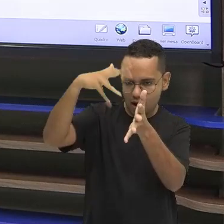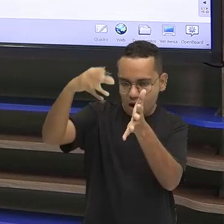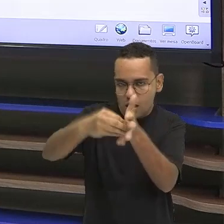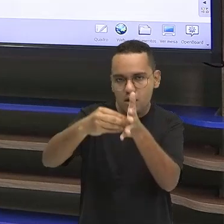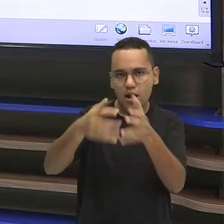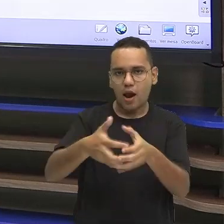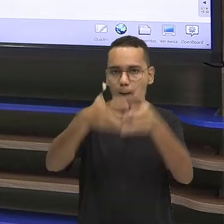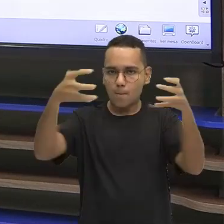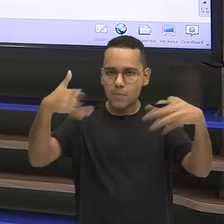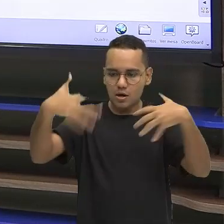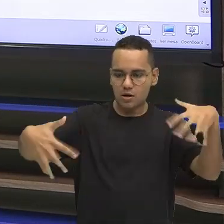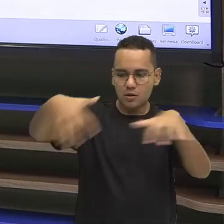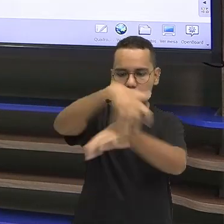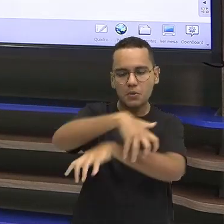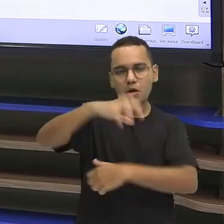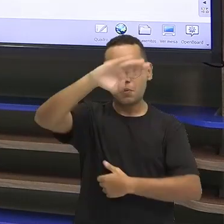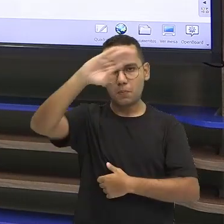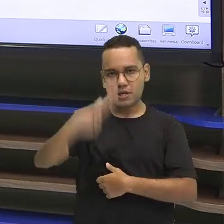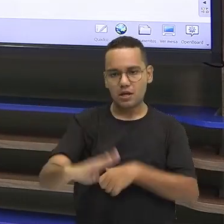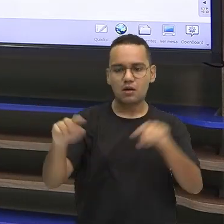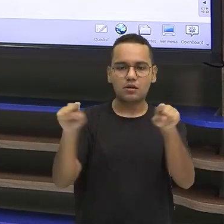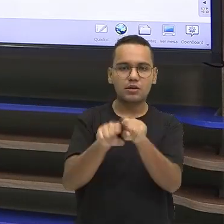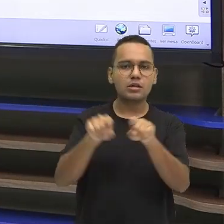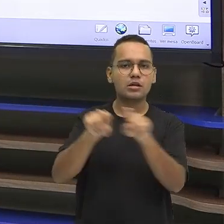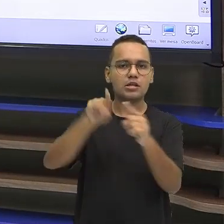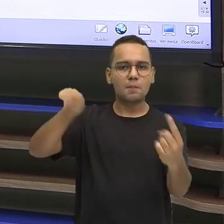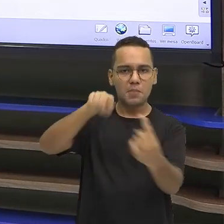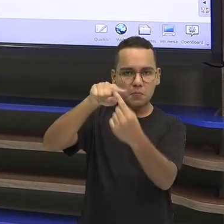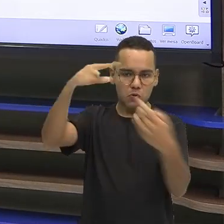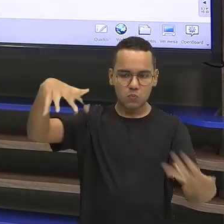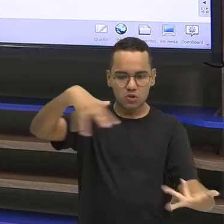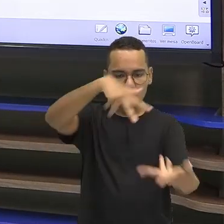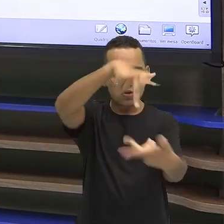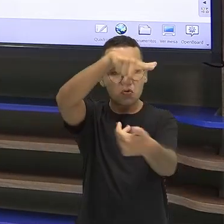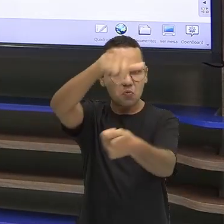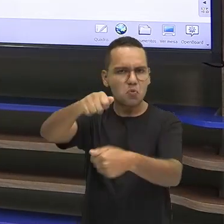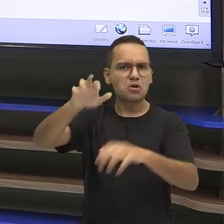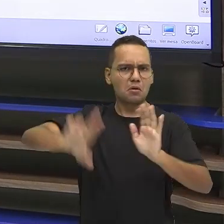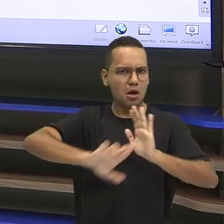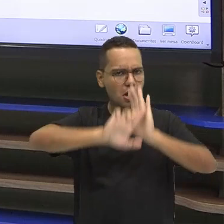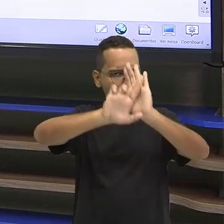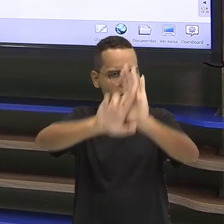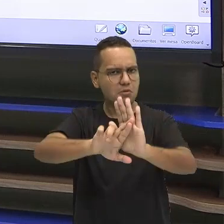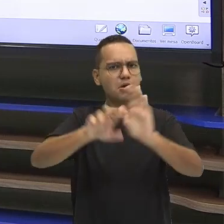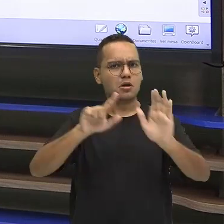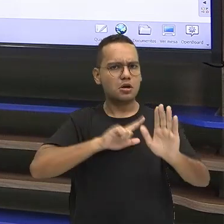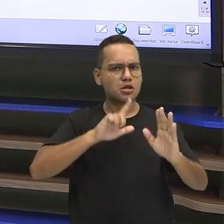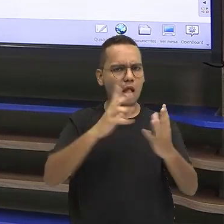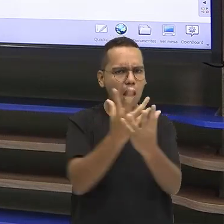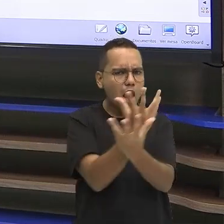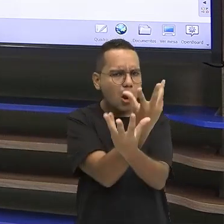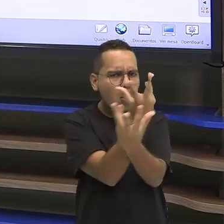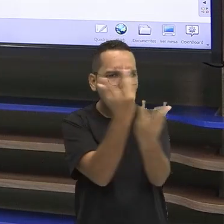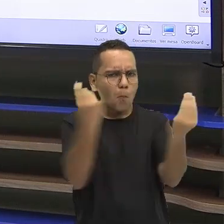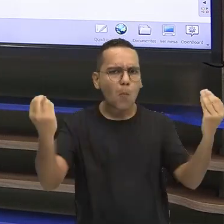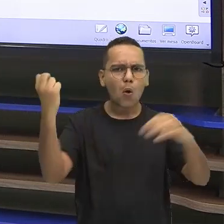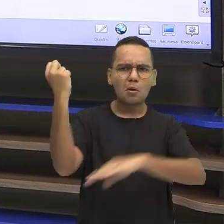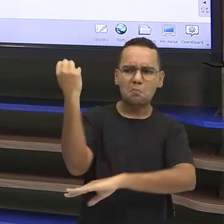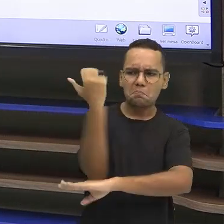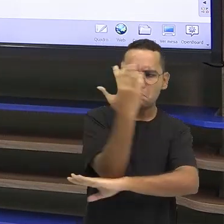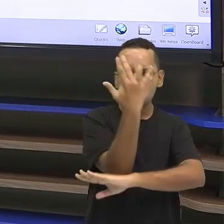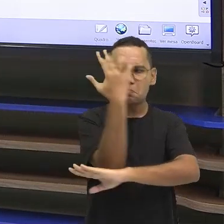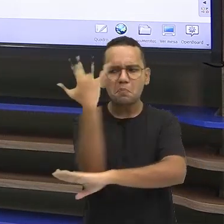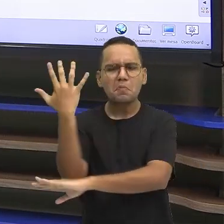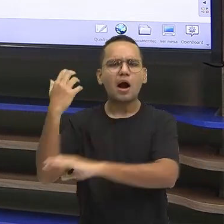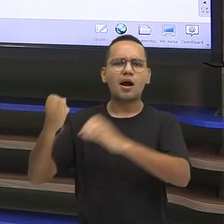bioma brasileiro, na verdade, o maior bioma mundial, então a gente encontra ali uma diversidade muito grande ali de